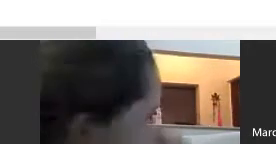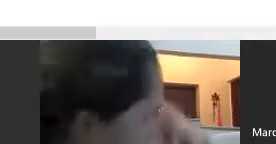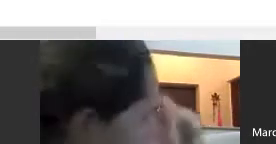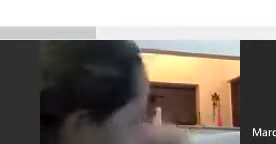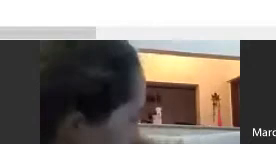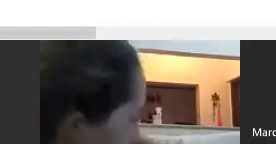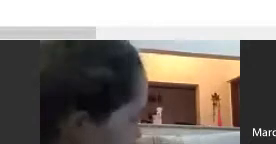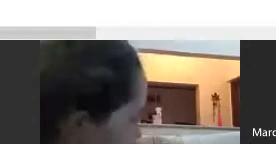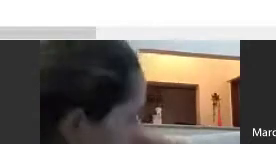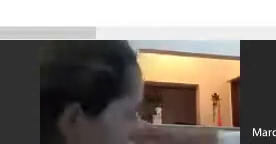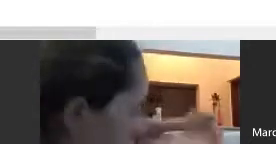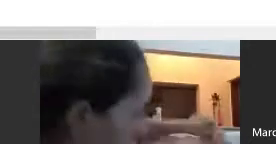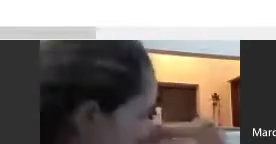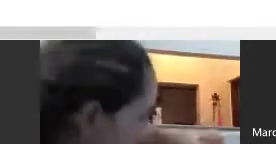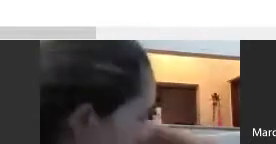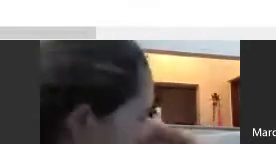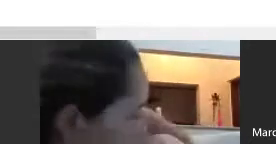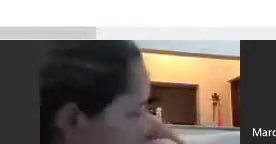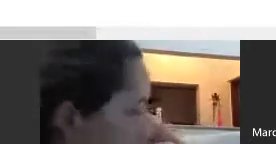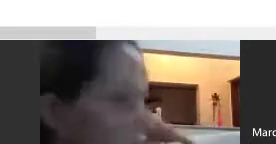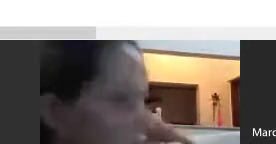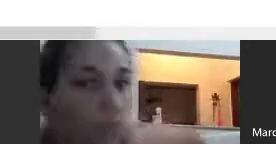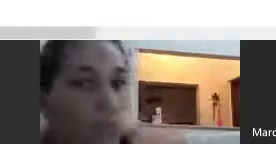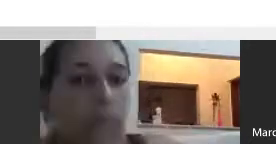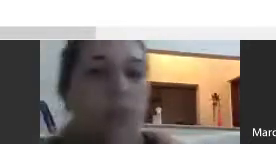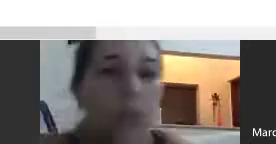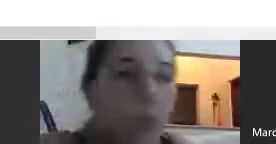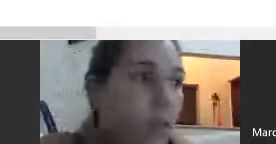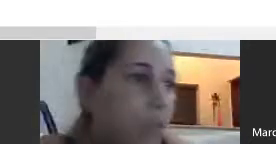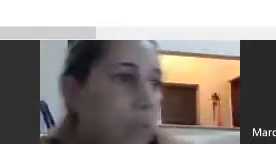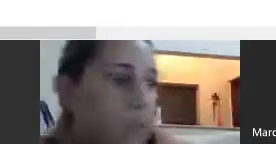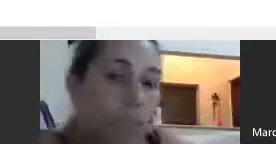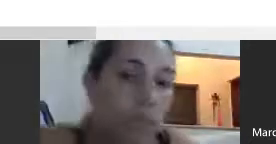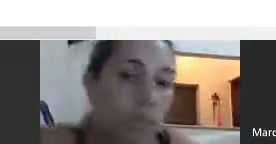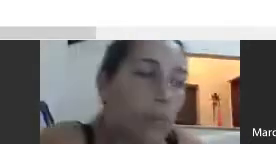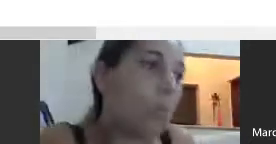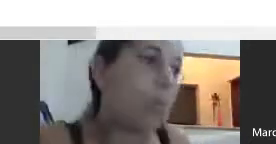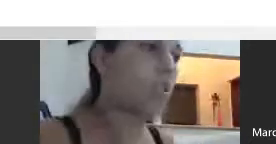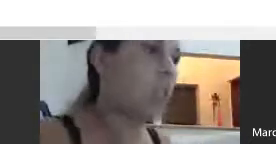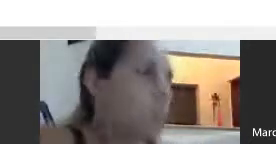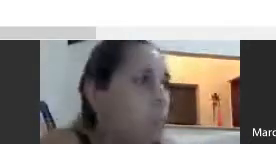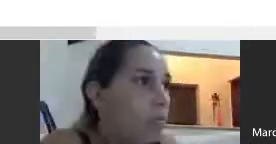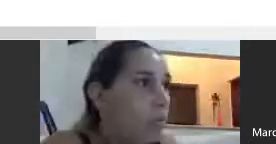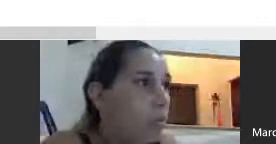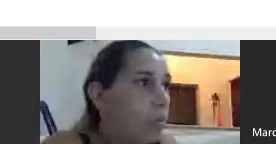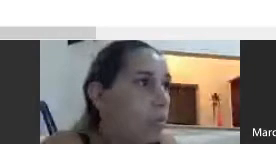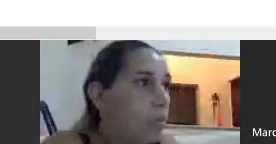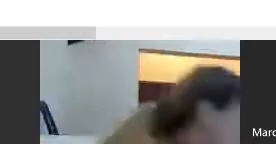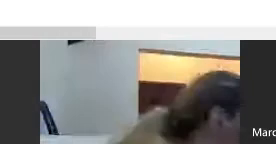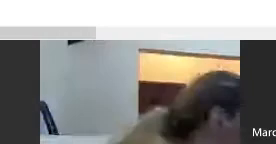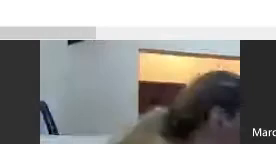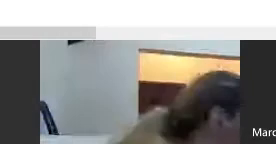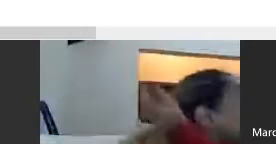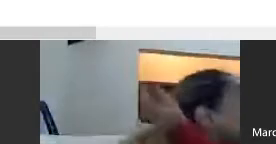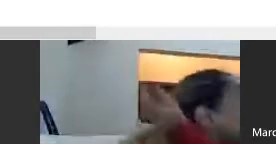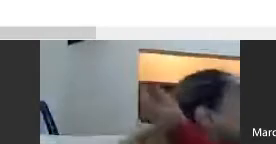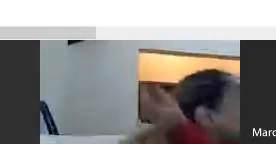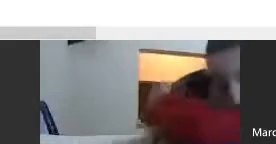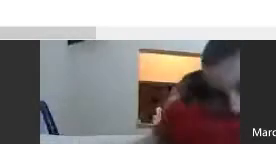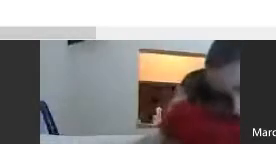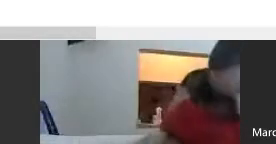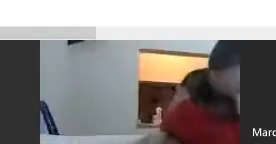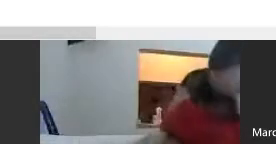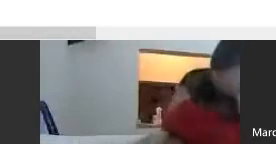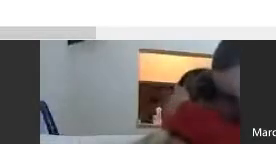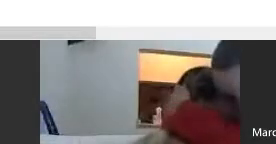aqui uma informação para ser desenvolvido um dicionário de dados. Isso a gente vai fazer, vou deixar em